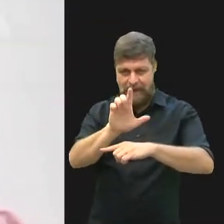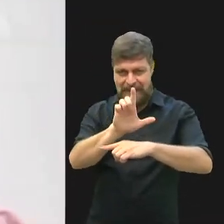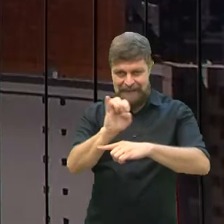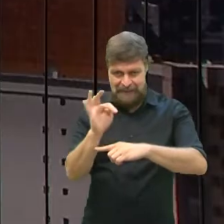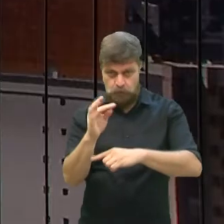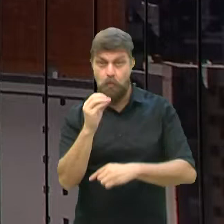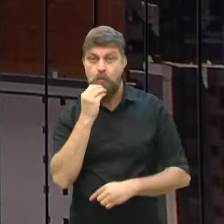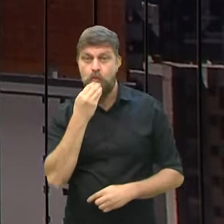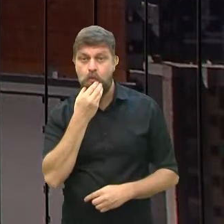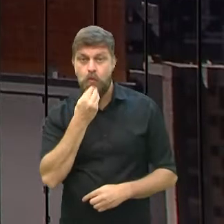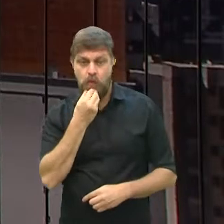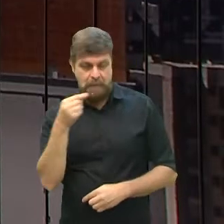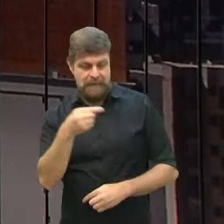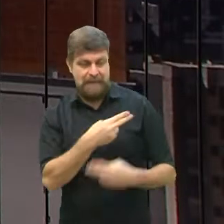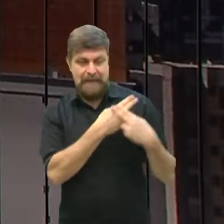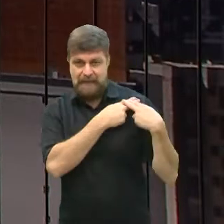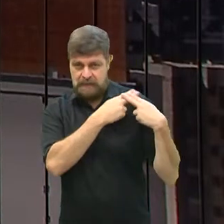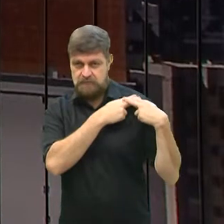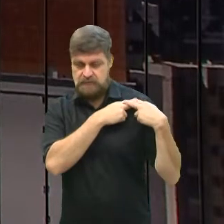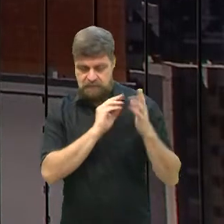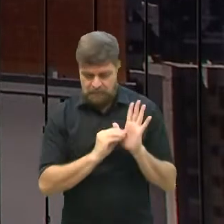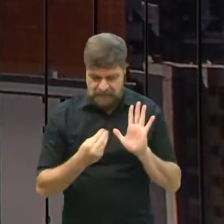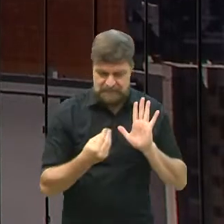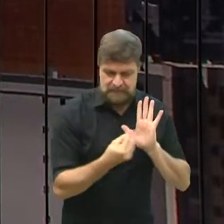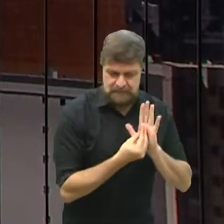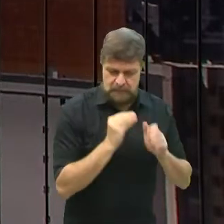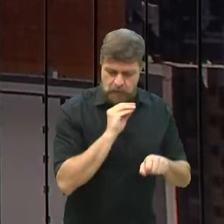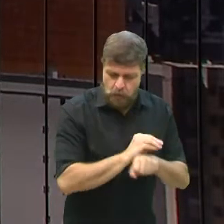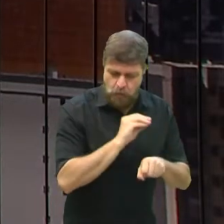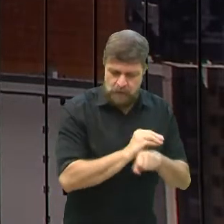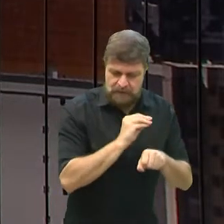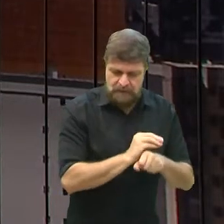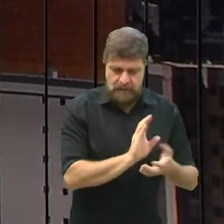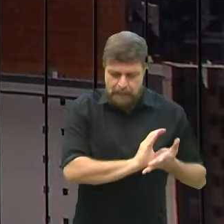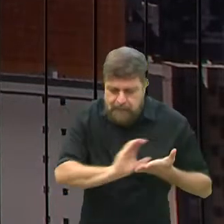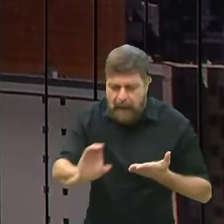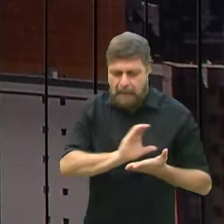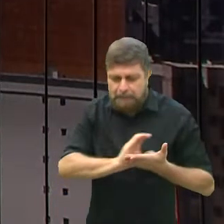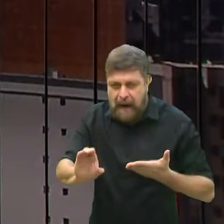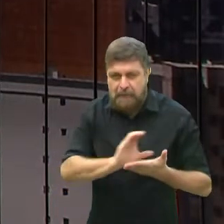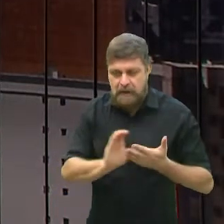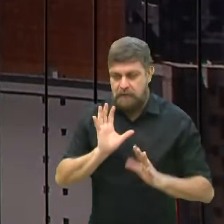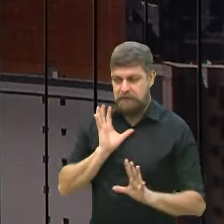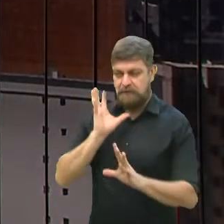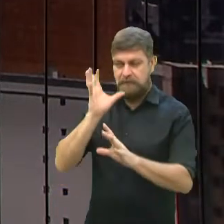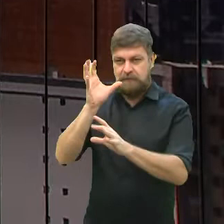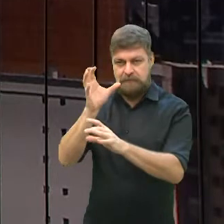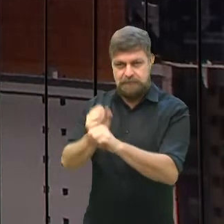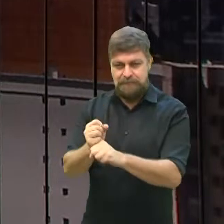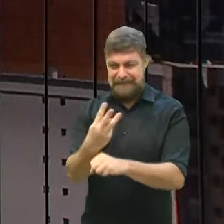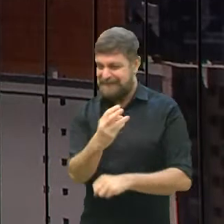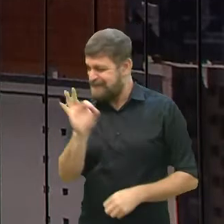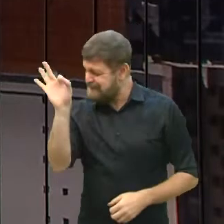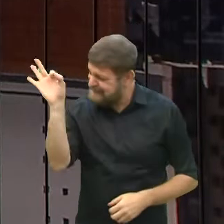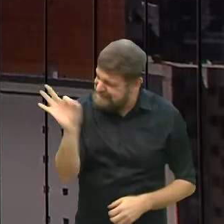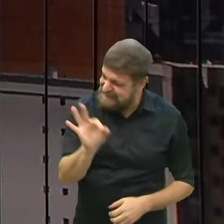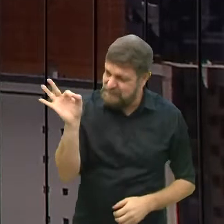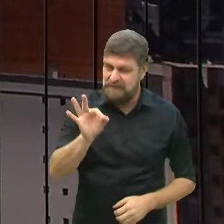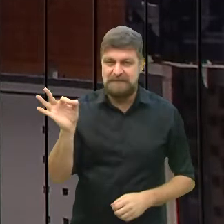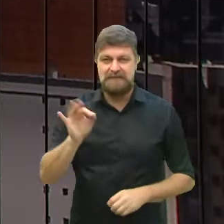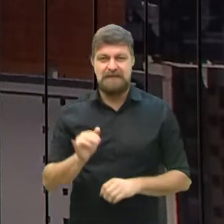vai continuar tomando conta aí para que esses investimentos terminem nessa projeto 300% da